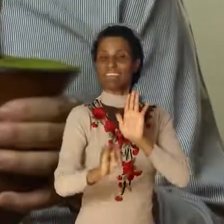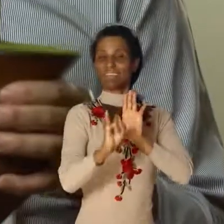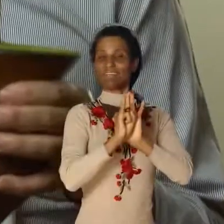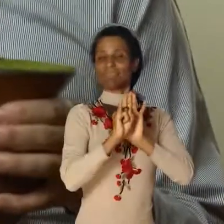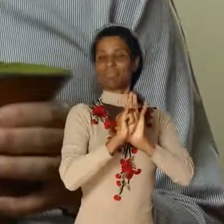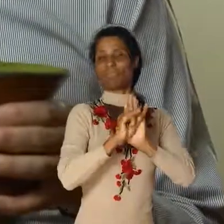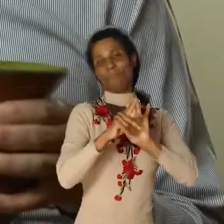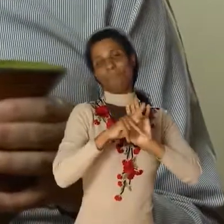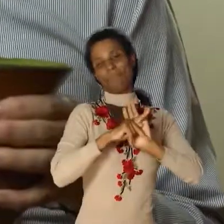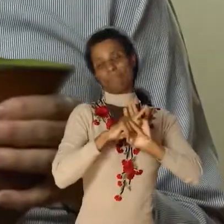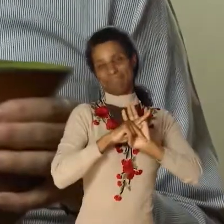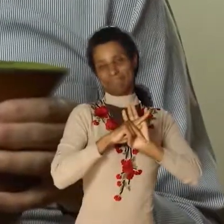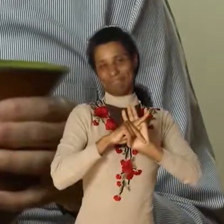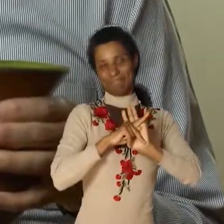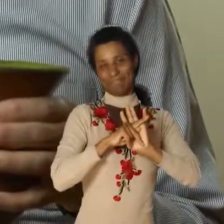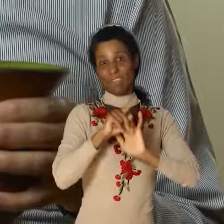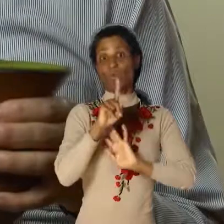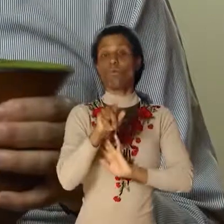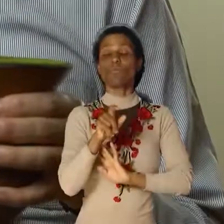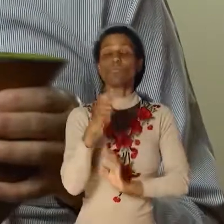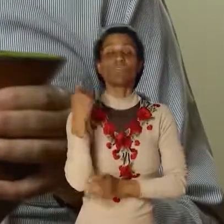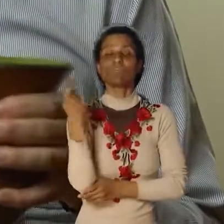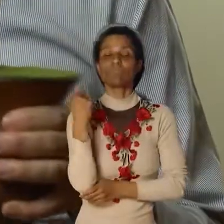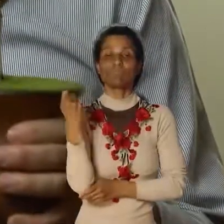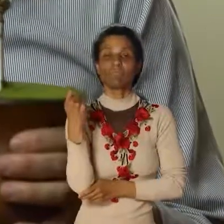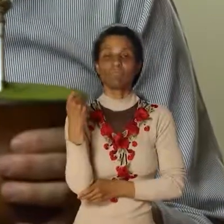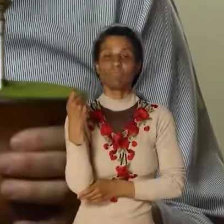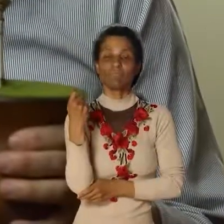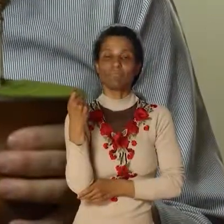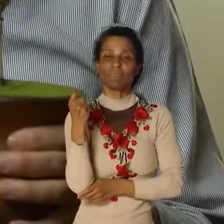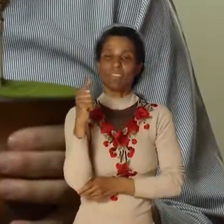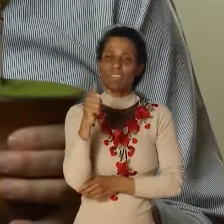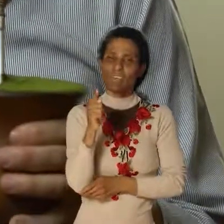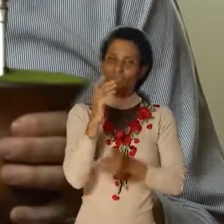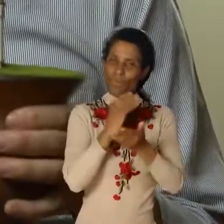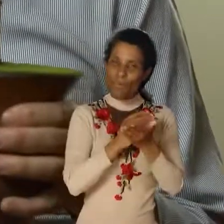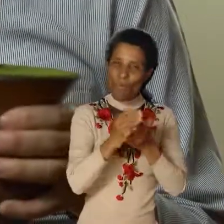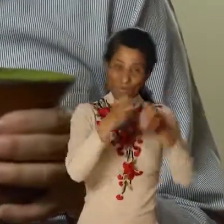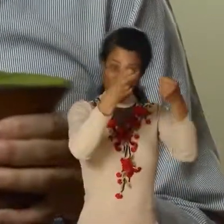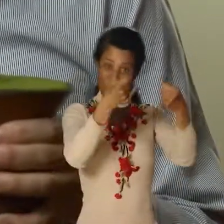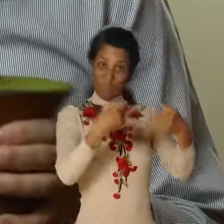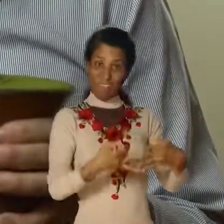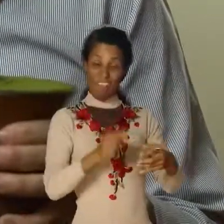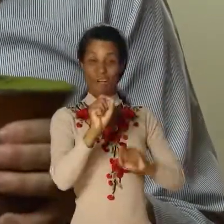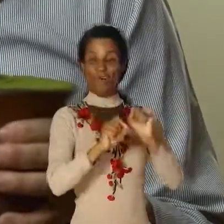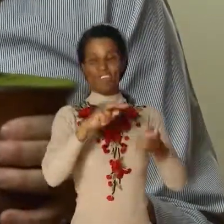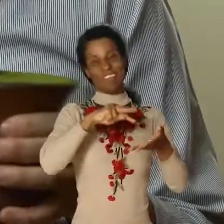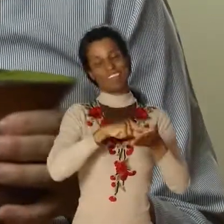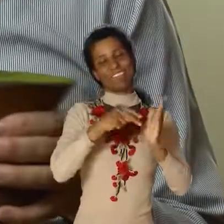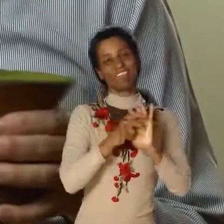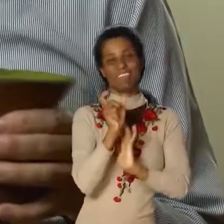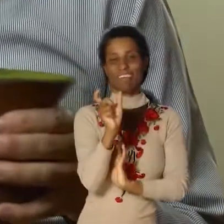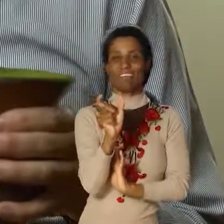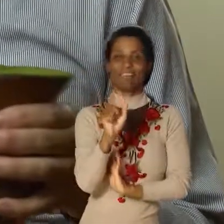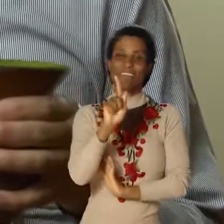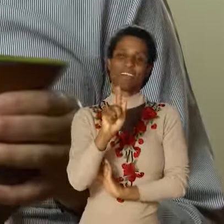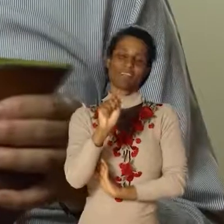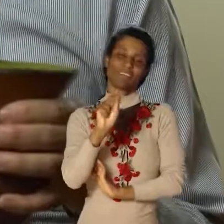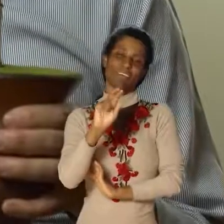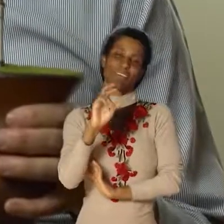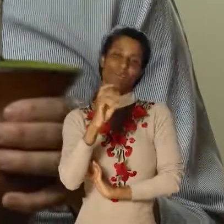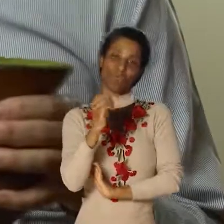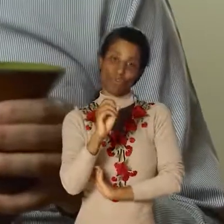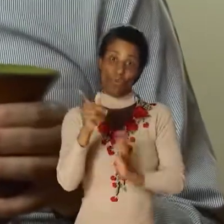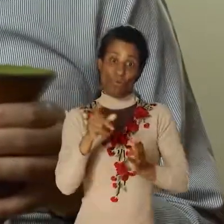uma identificação do que nós somos. O que é o gaúcho, tu me perguntou. E aí tu começa a relatar o que é o gaúcho.